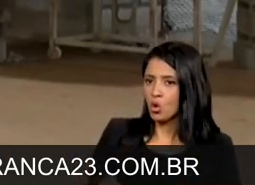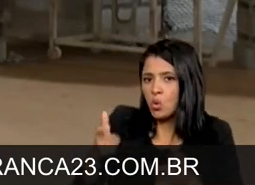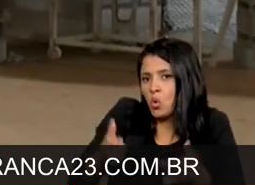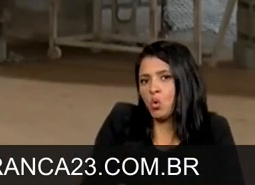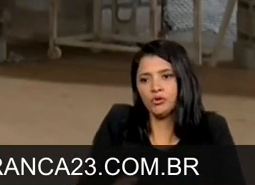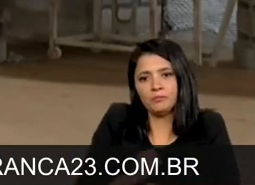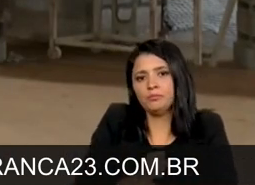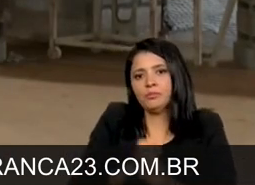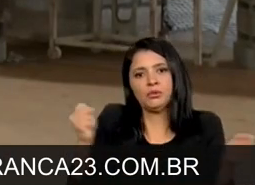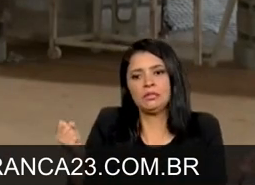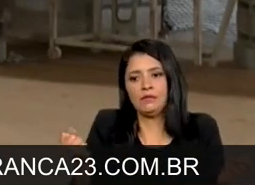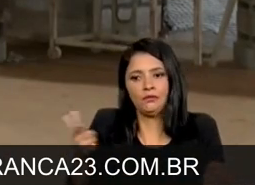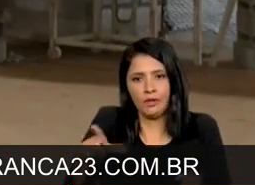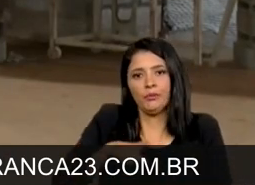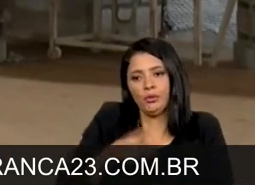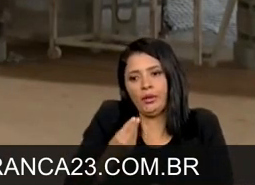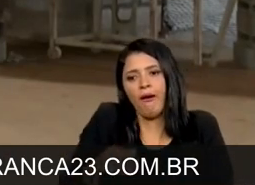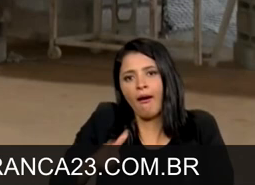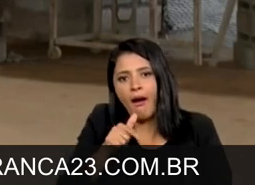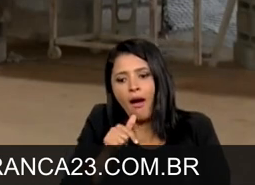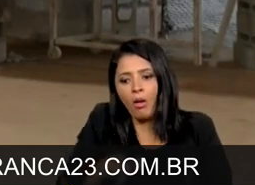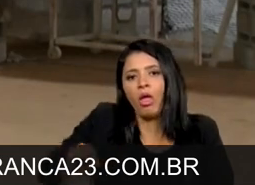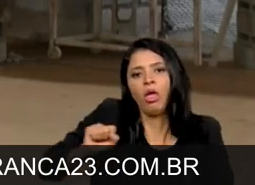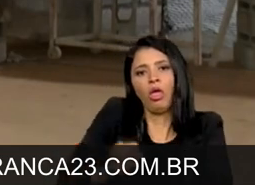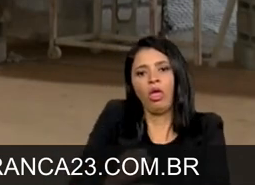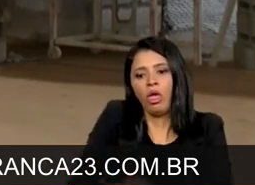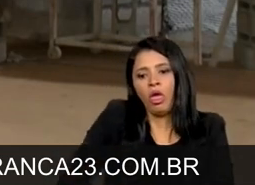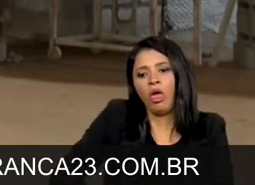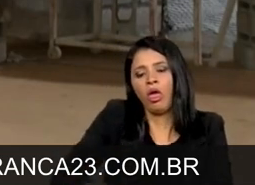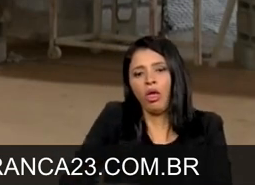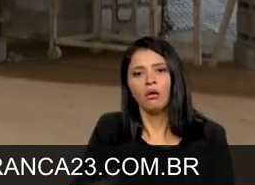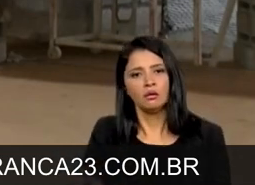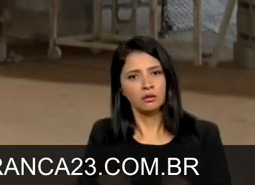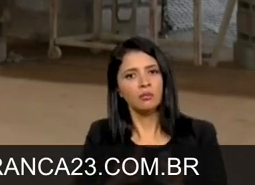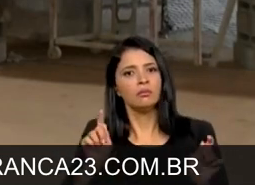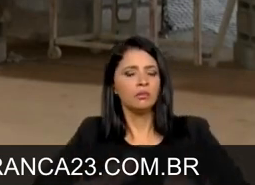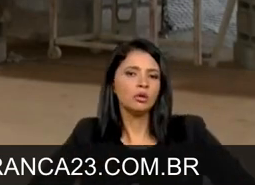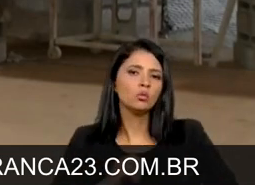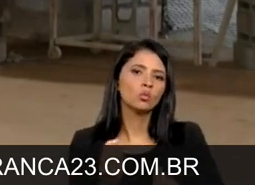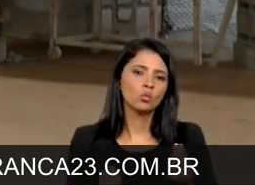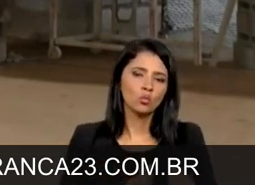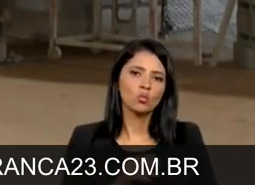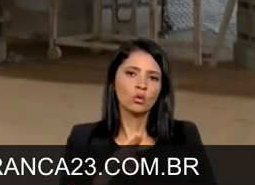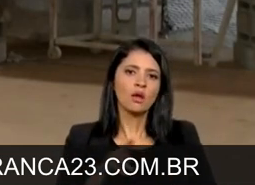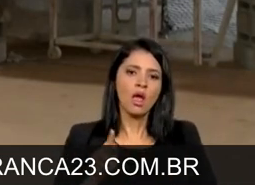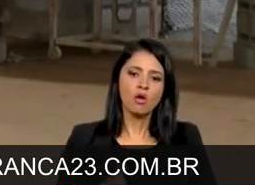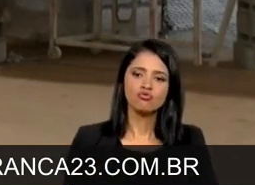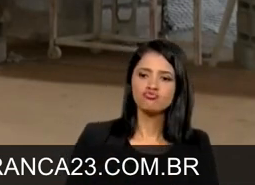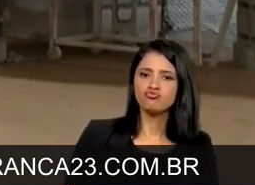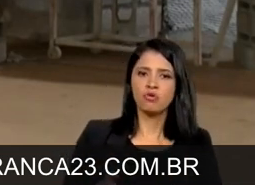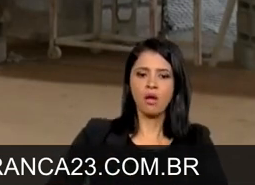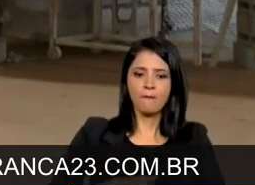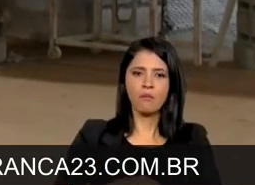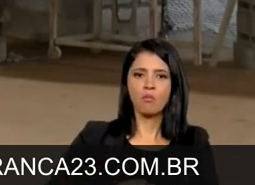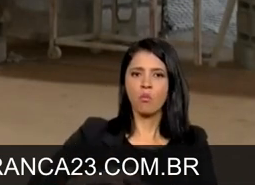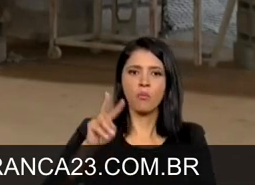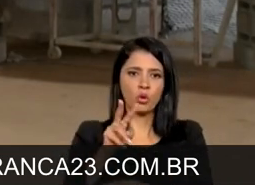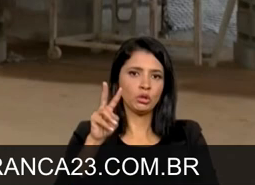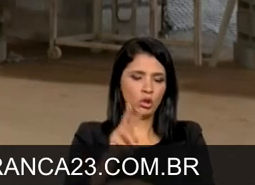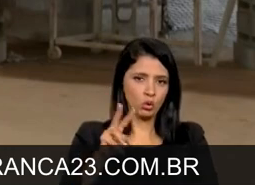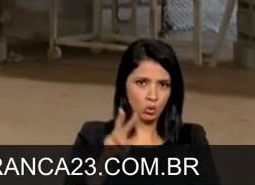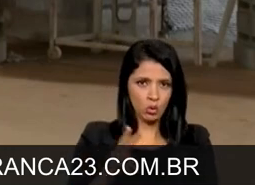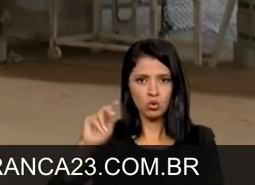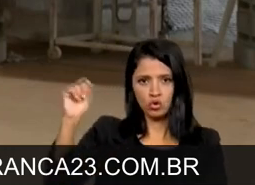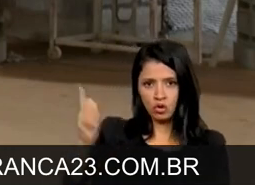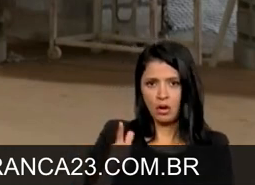possível eliminar água parada. E além disso, a gente tem a disponibilidade do protetor solar com